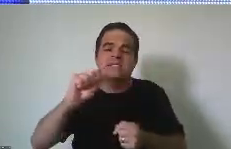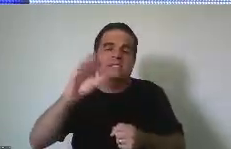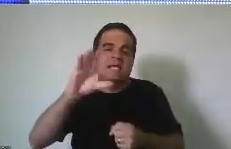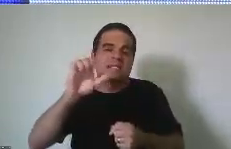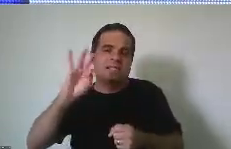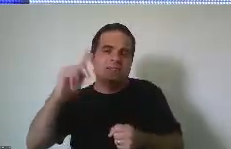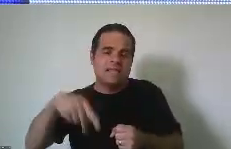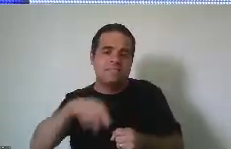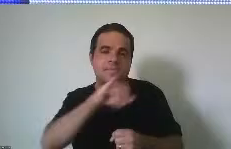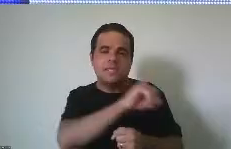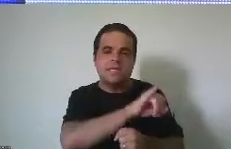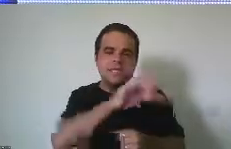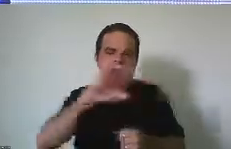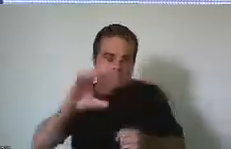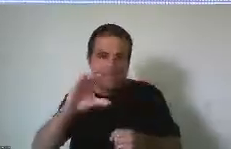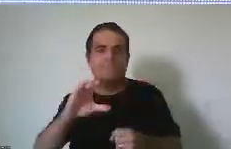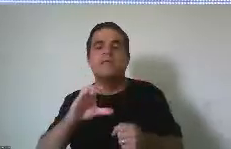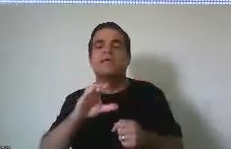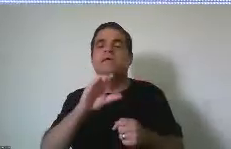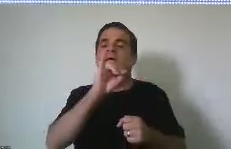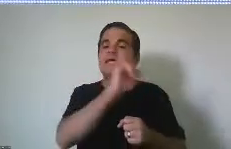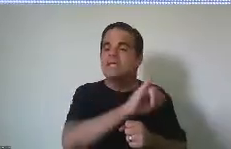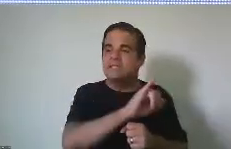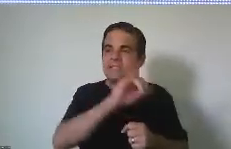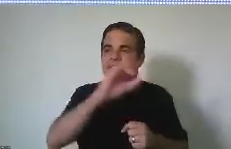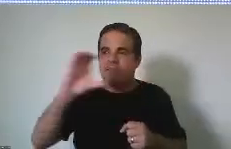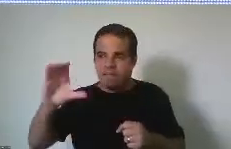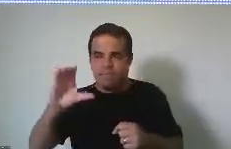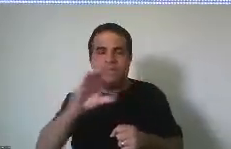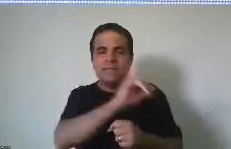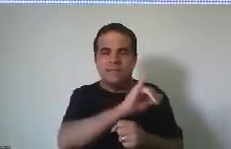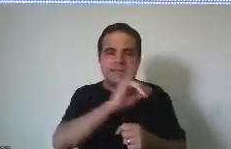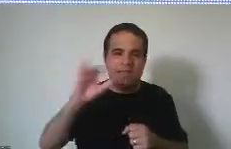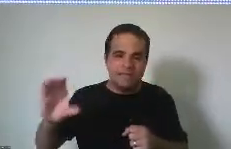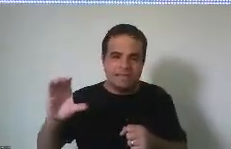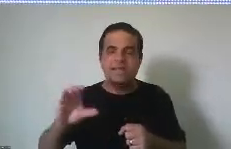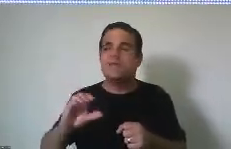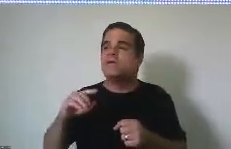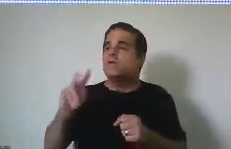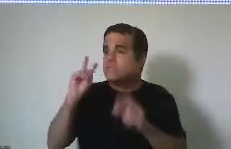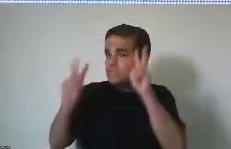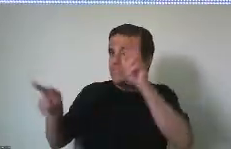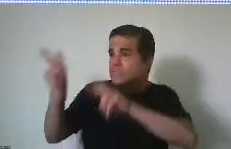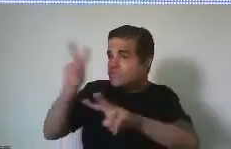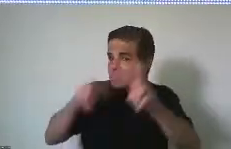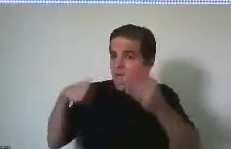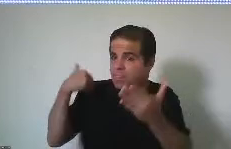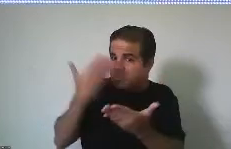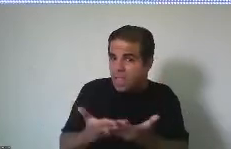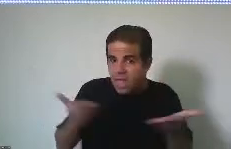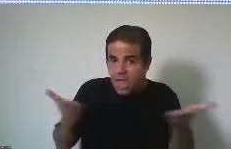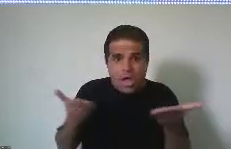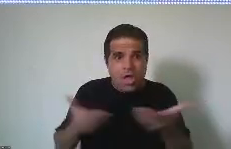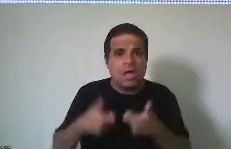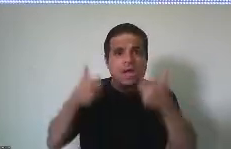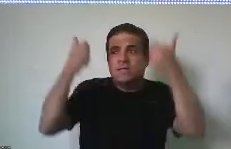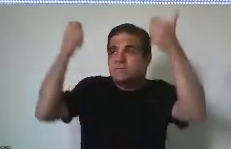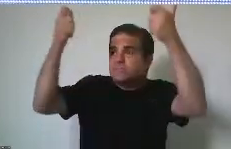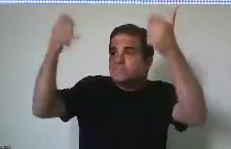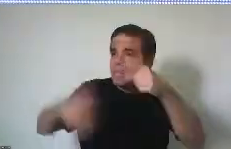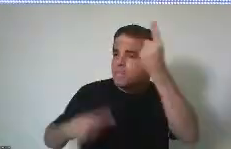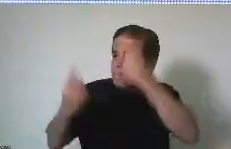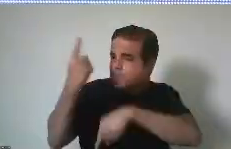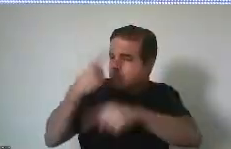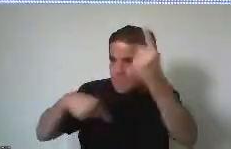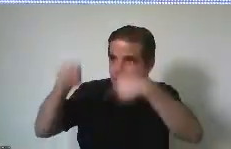algo que nós acreditamos e é uma oportunidade muito especial a gente ouviu aqui né até agora falar das alavancas de valor